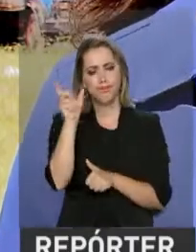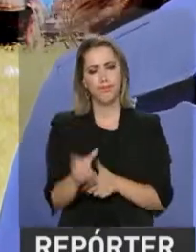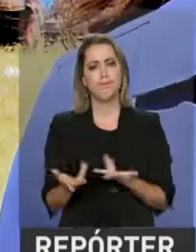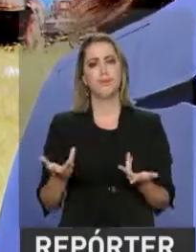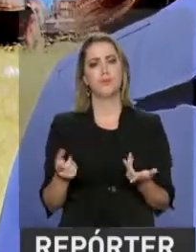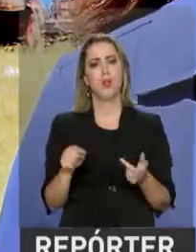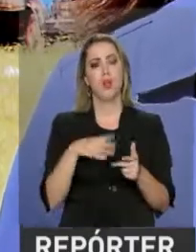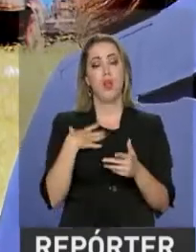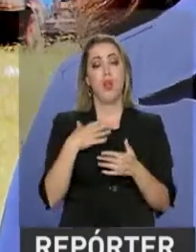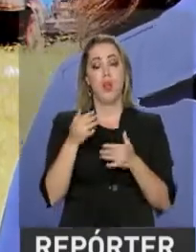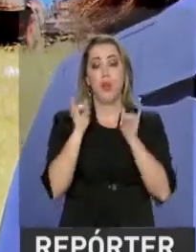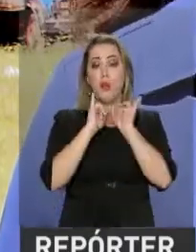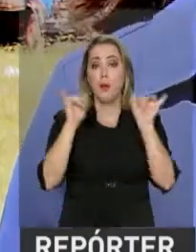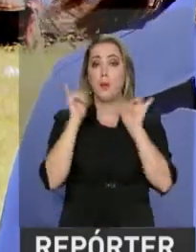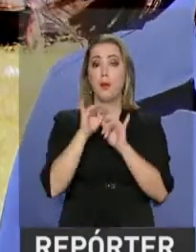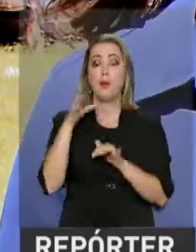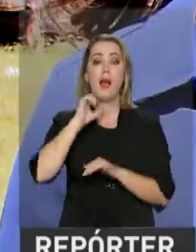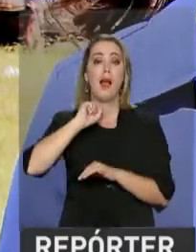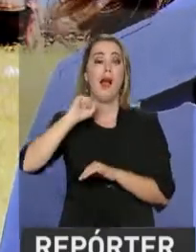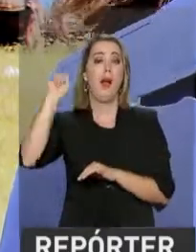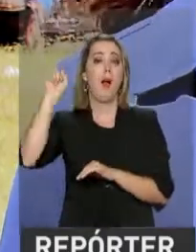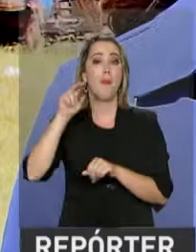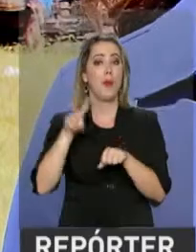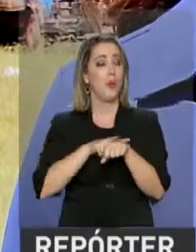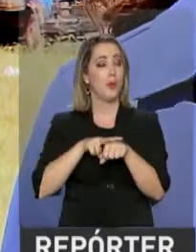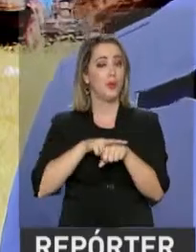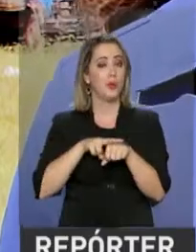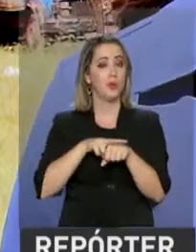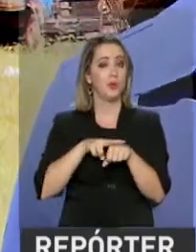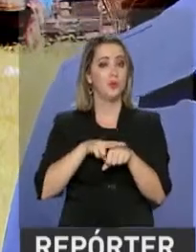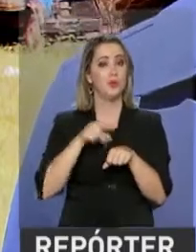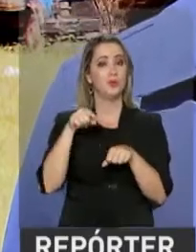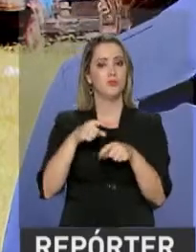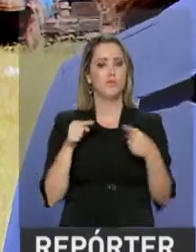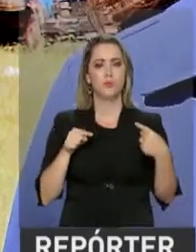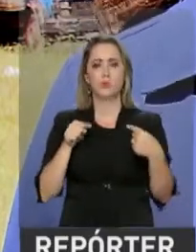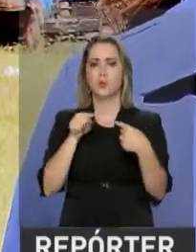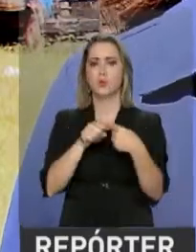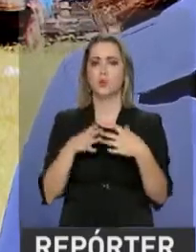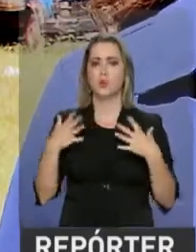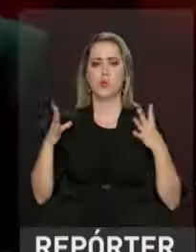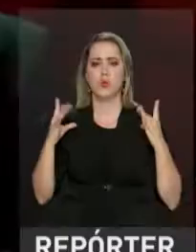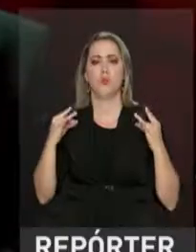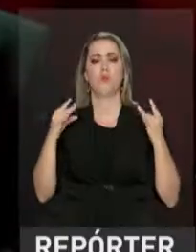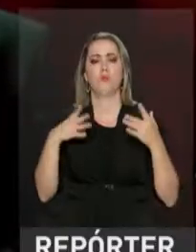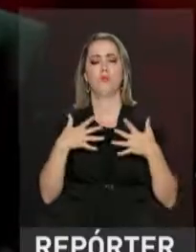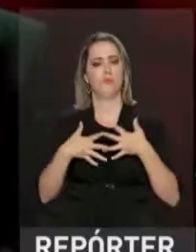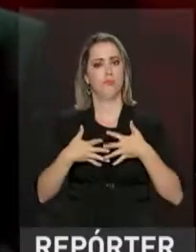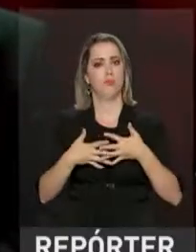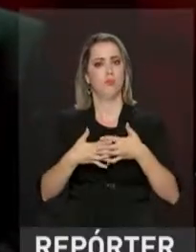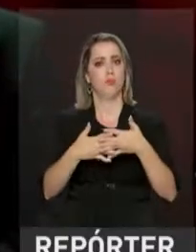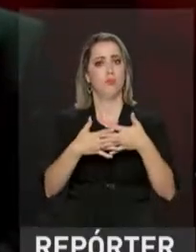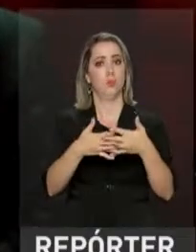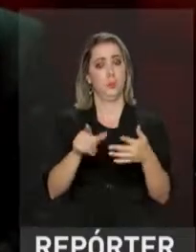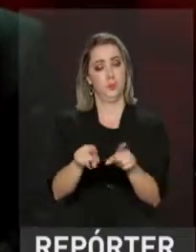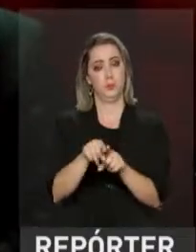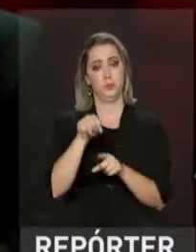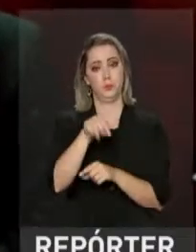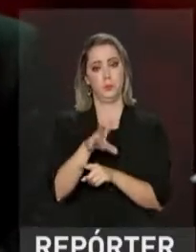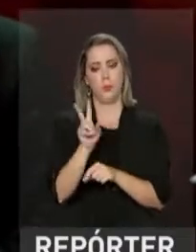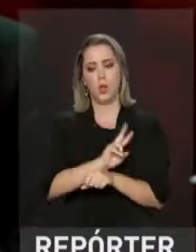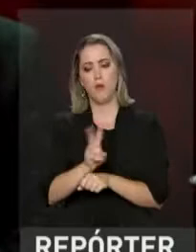campanha abril verde do ministério do trabalho deste ano focou nos caminhoneiros ações de fiscalização